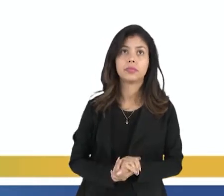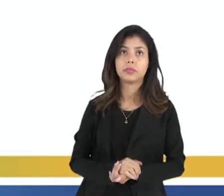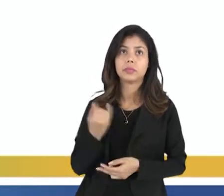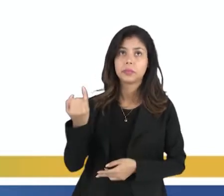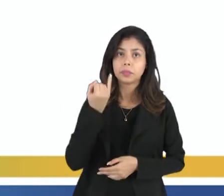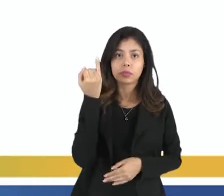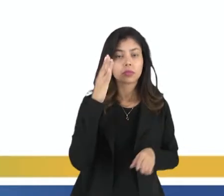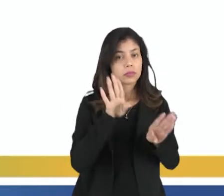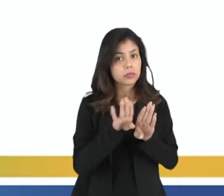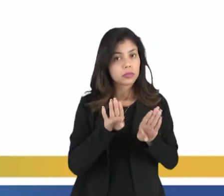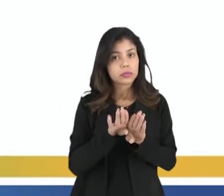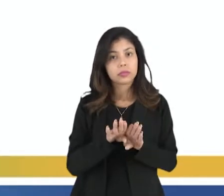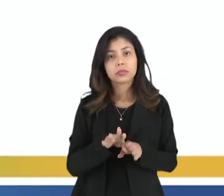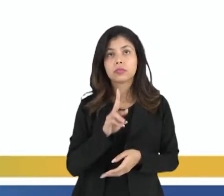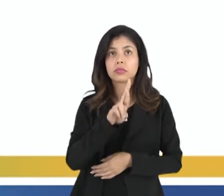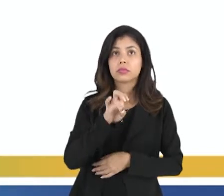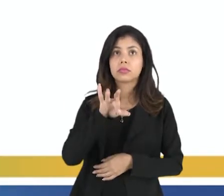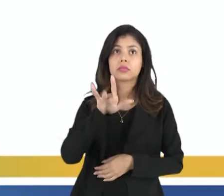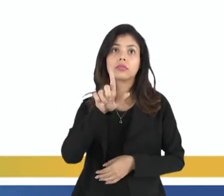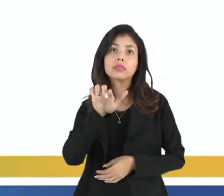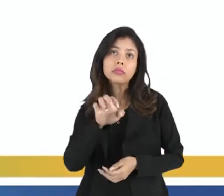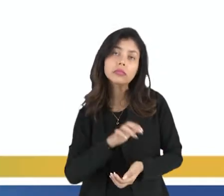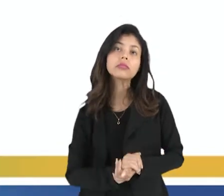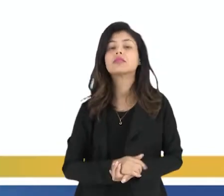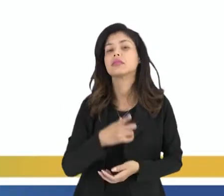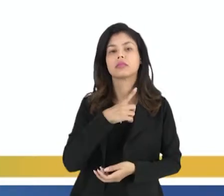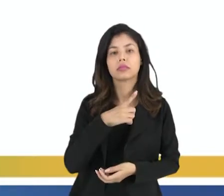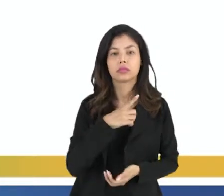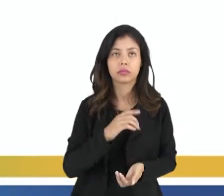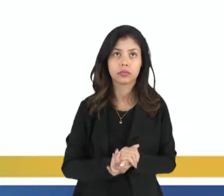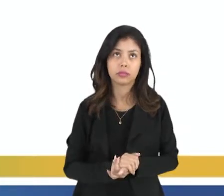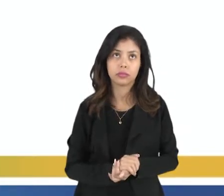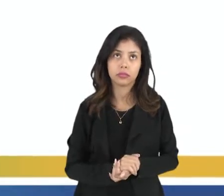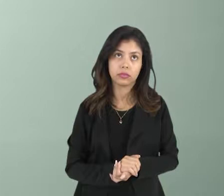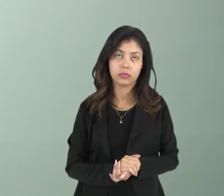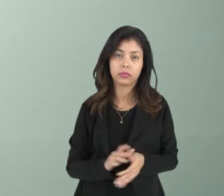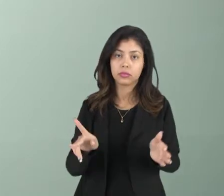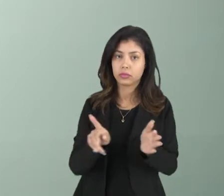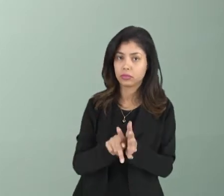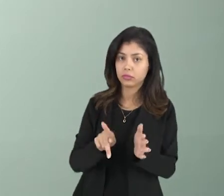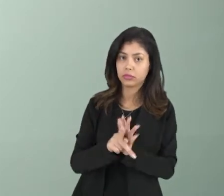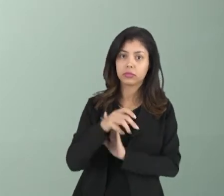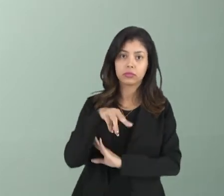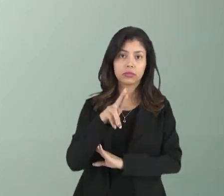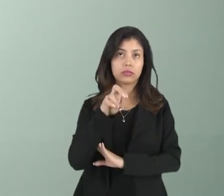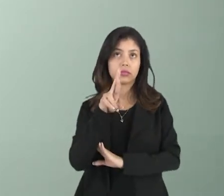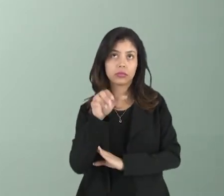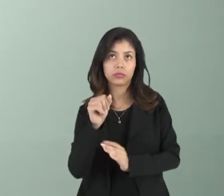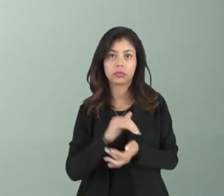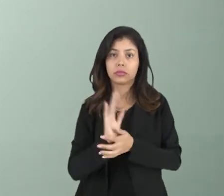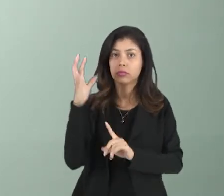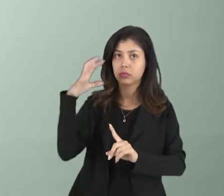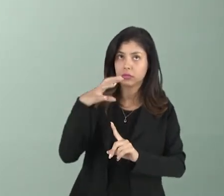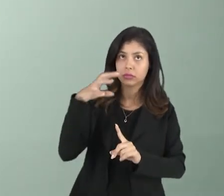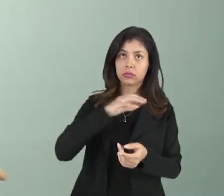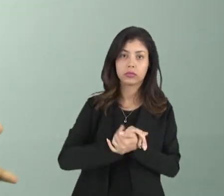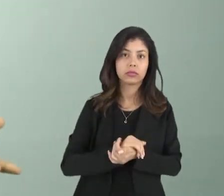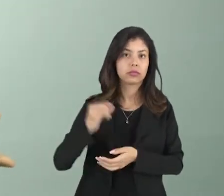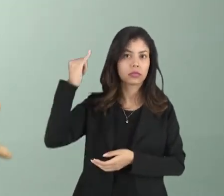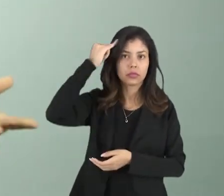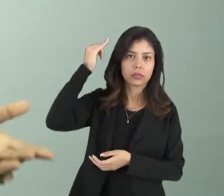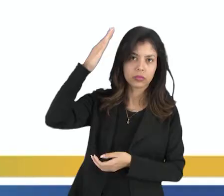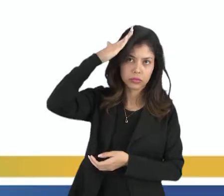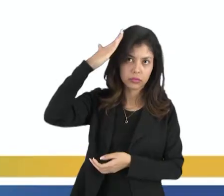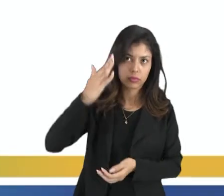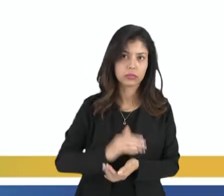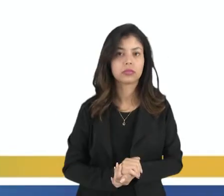muito importante é que os rebeldes, então, né, da geração mineira, a gente vai ter a grande influência do iluminismo,